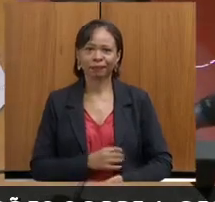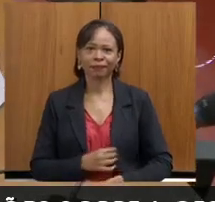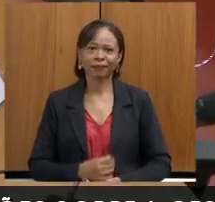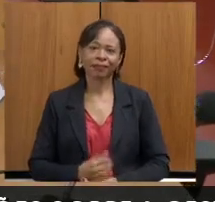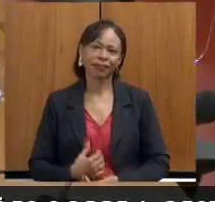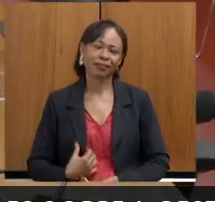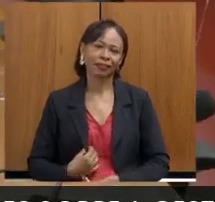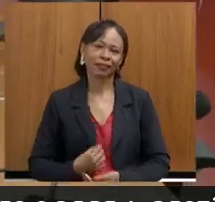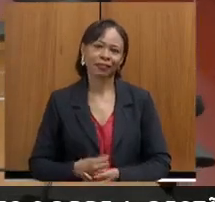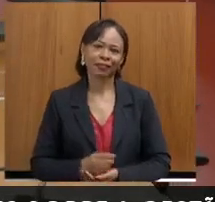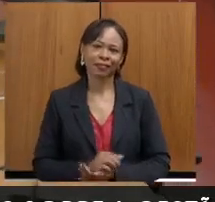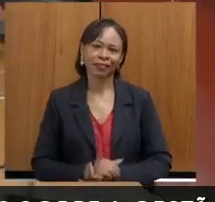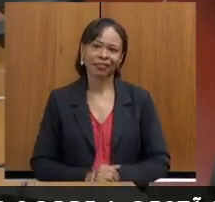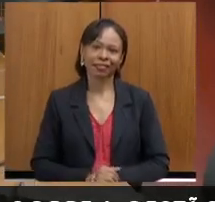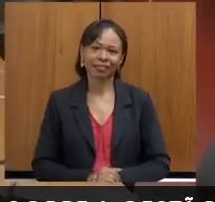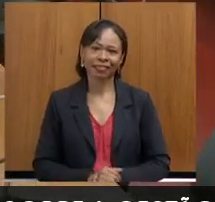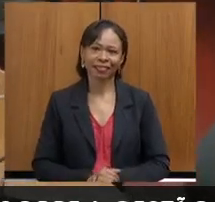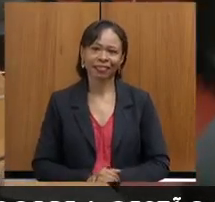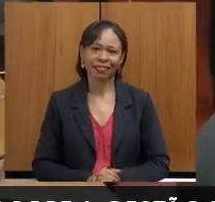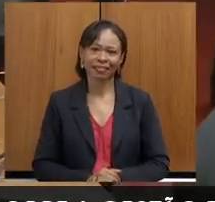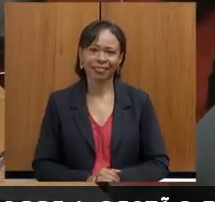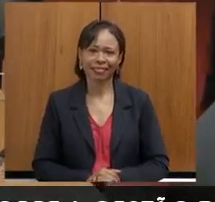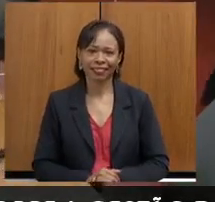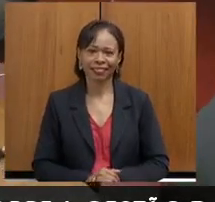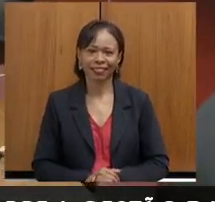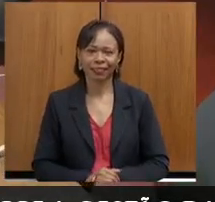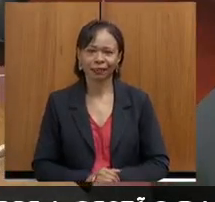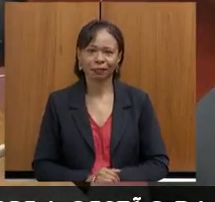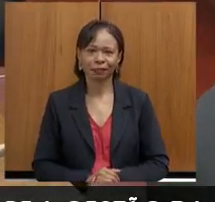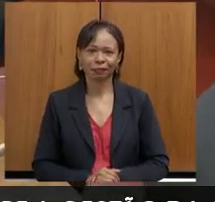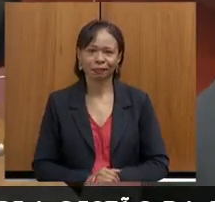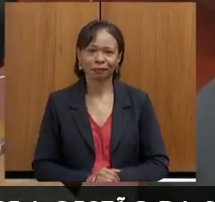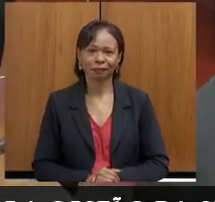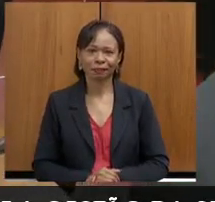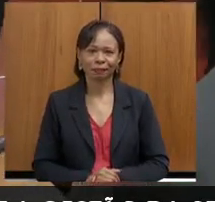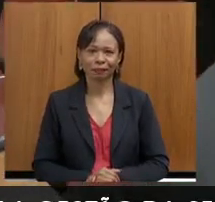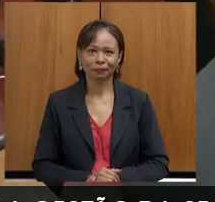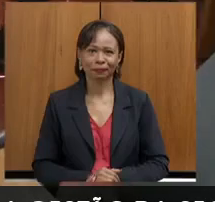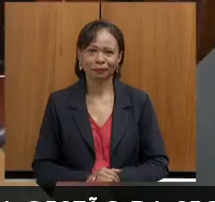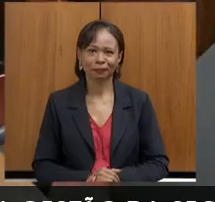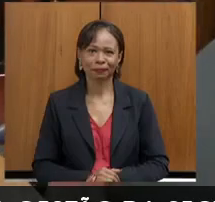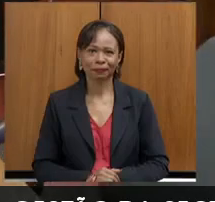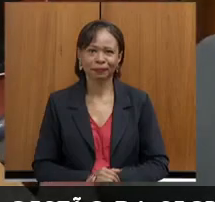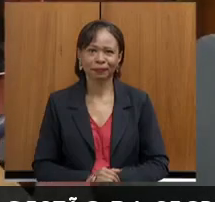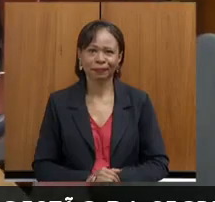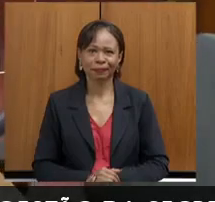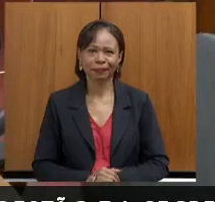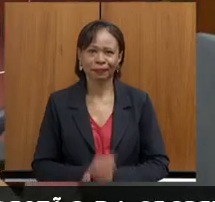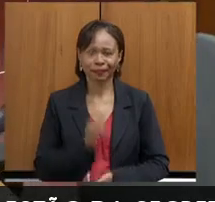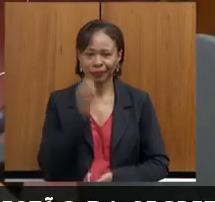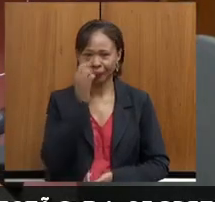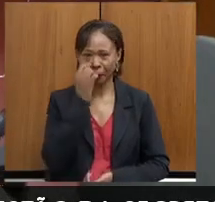a indumentária com a indumentária apropriada a